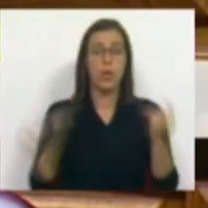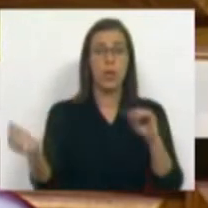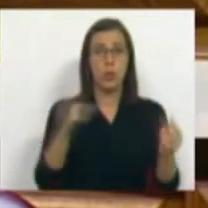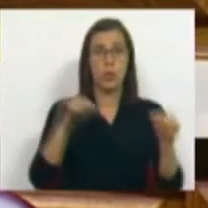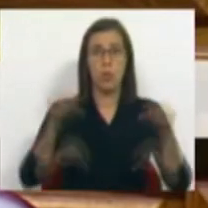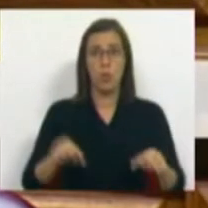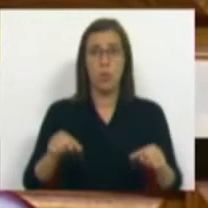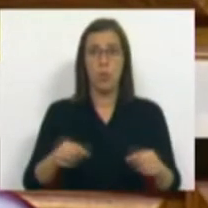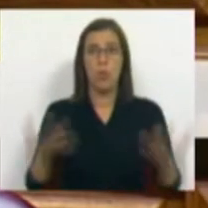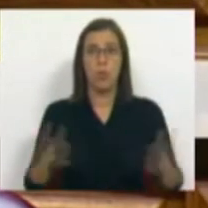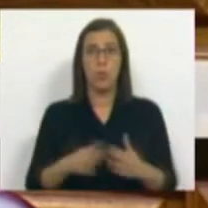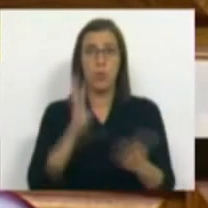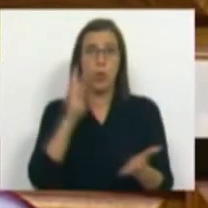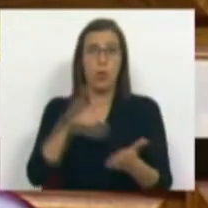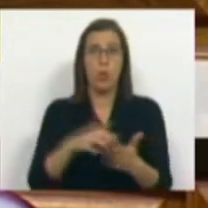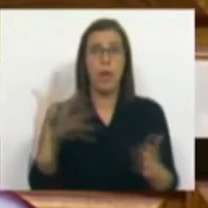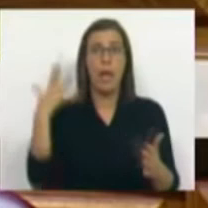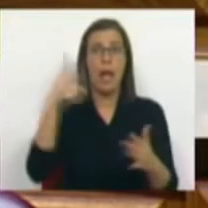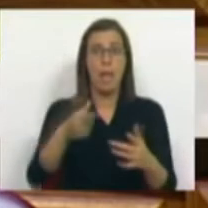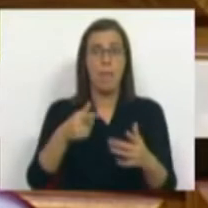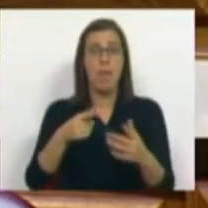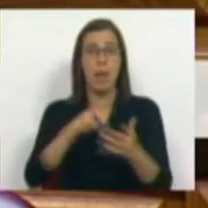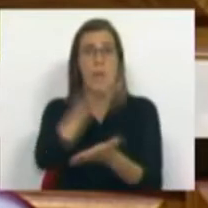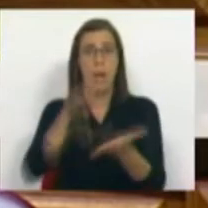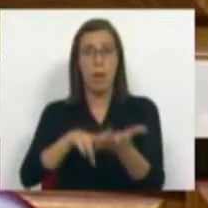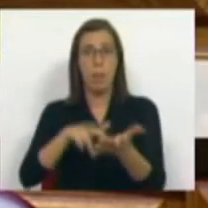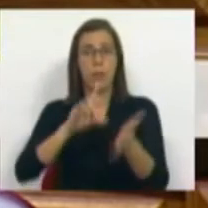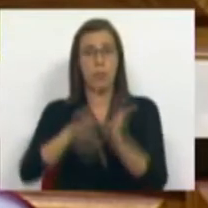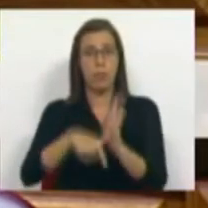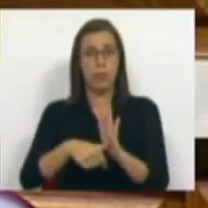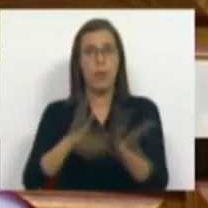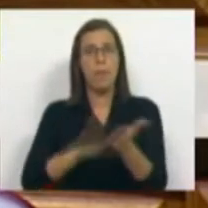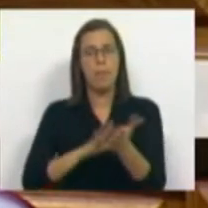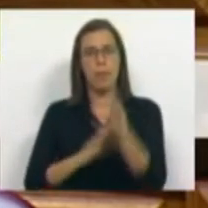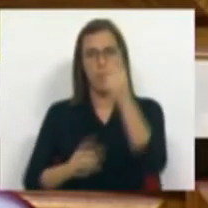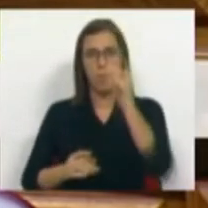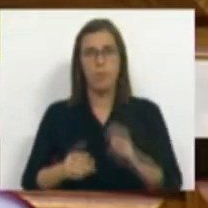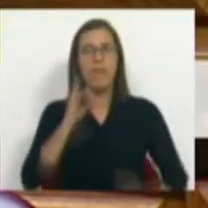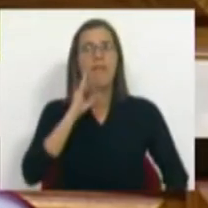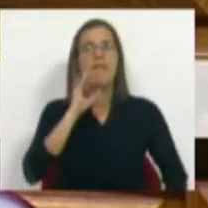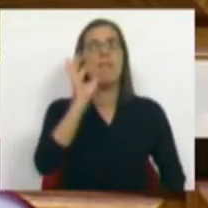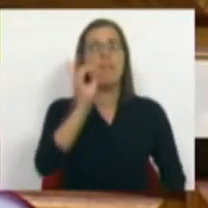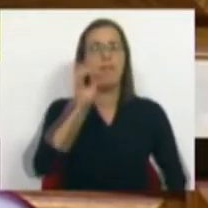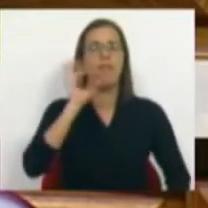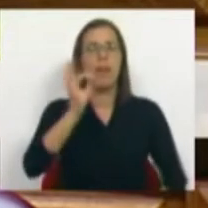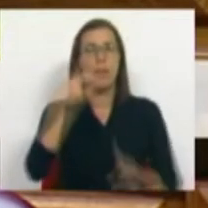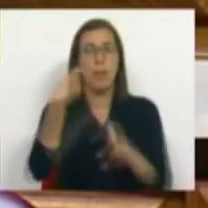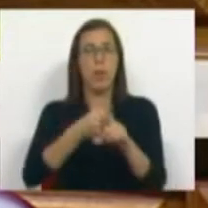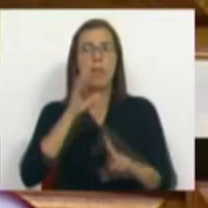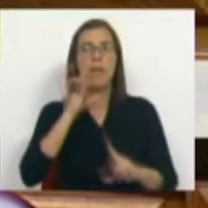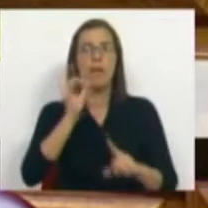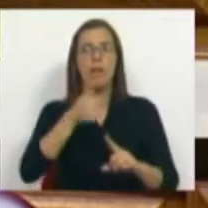que aqui fazemos e o resultado que amanhã acontecerá com a aprovação destes projetos prova uma coisa, de que valeu e vale a pena lutar e